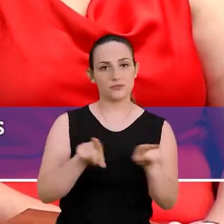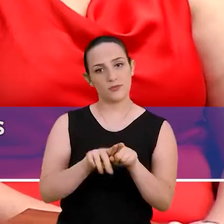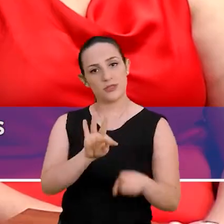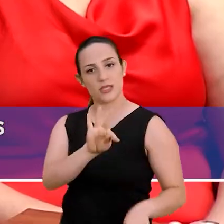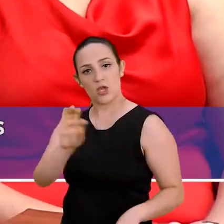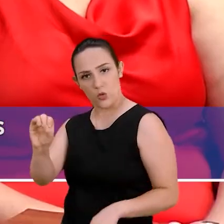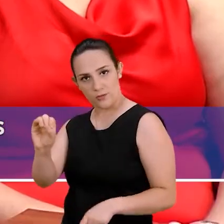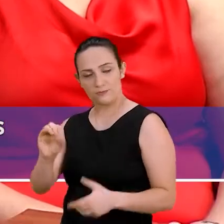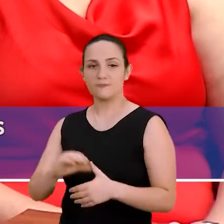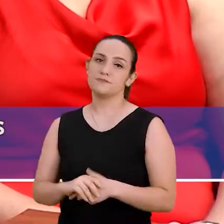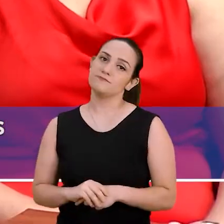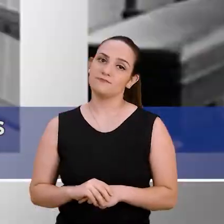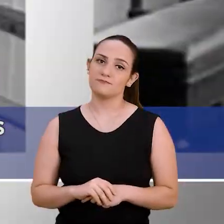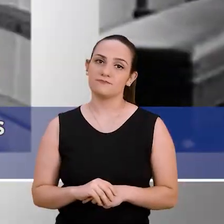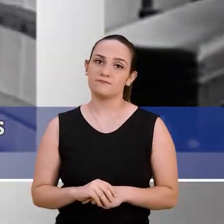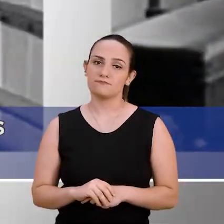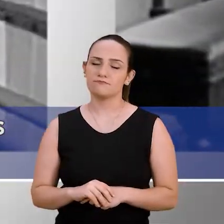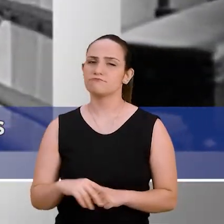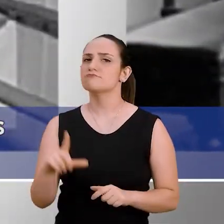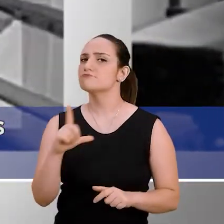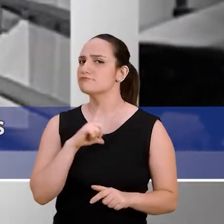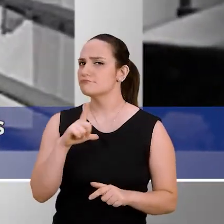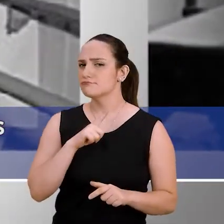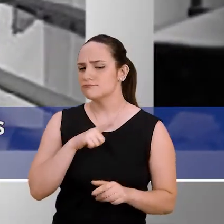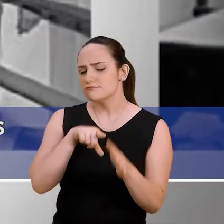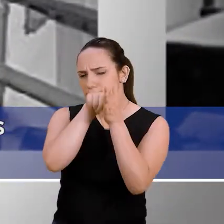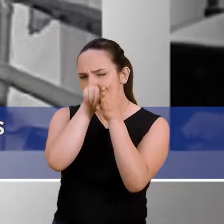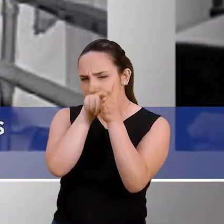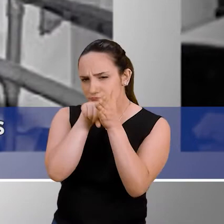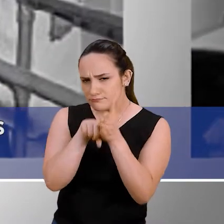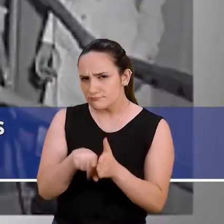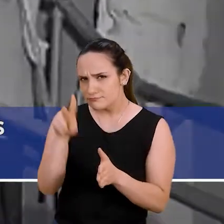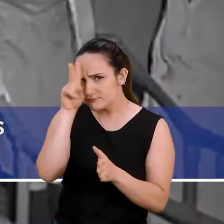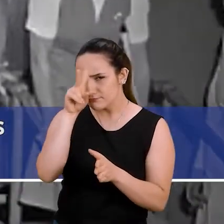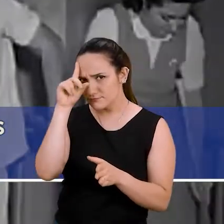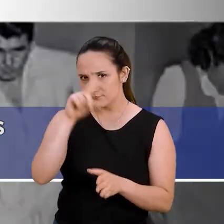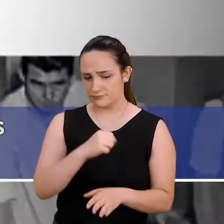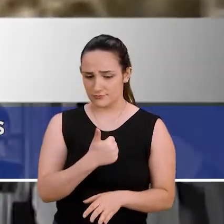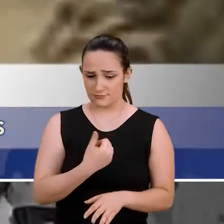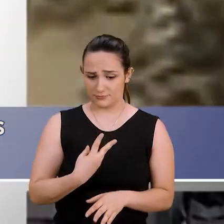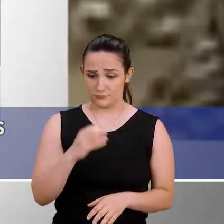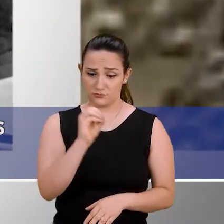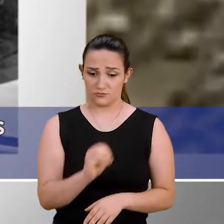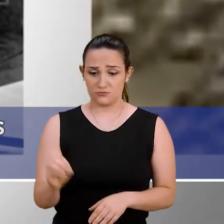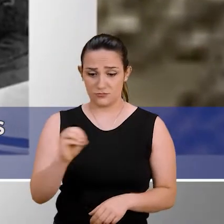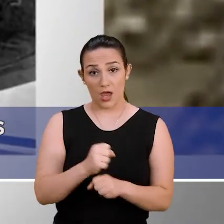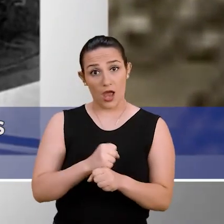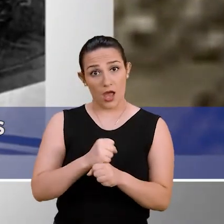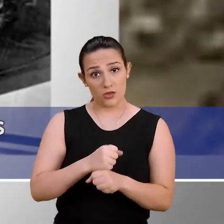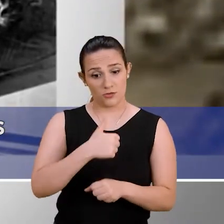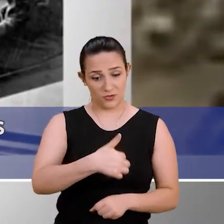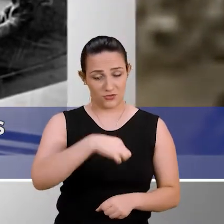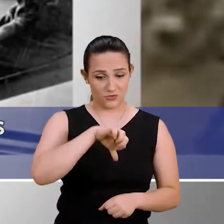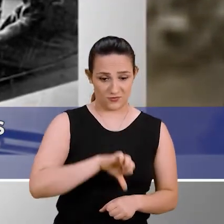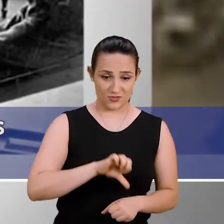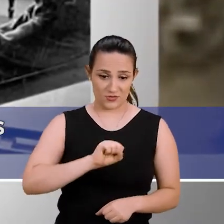fisioterapia e terapia ocupacional. De acordo com os registros históricos, foi no dia 13 de outubro de